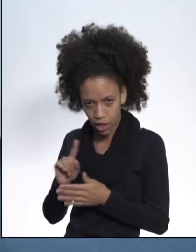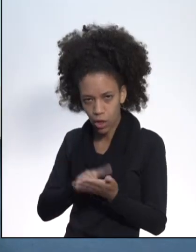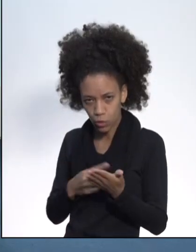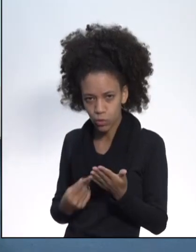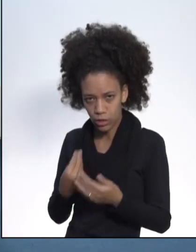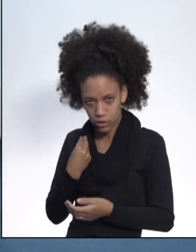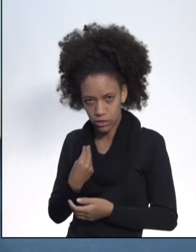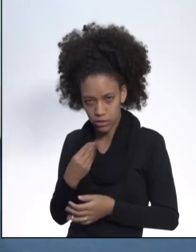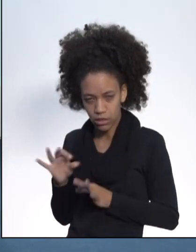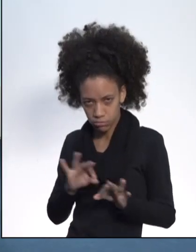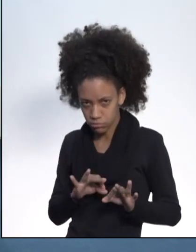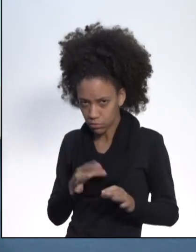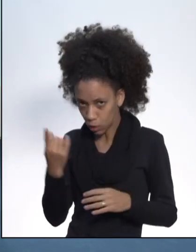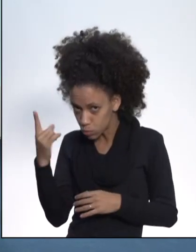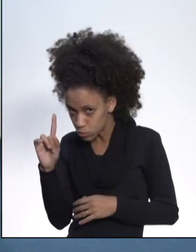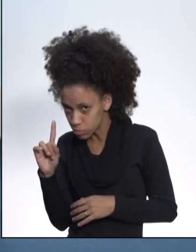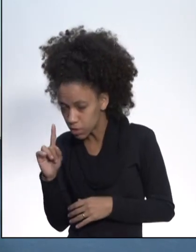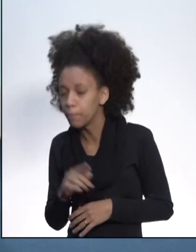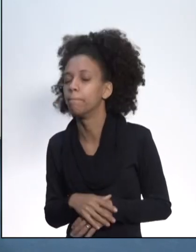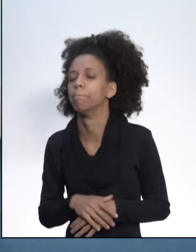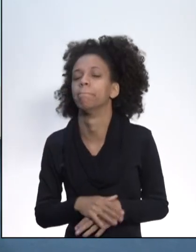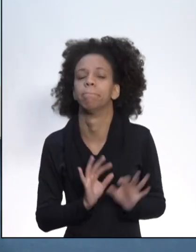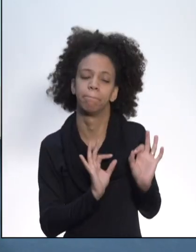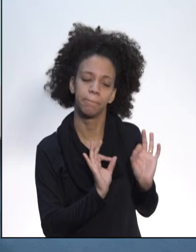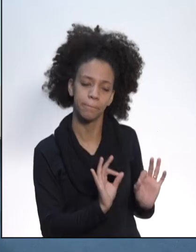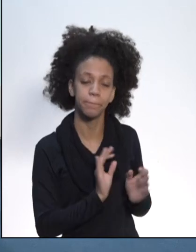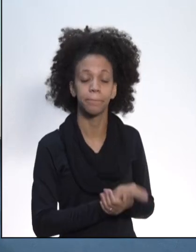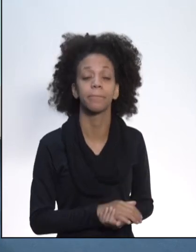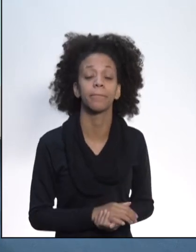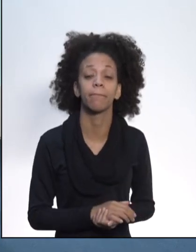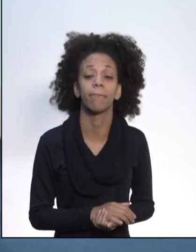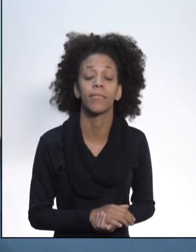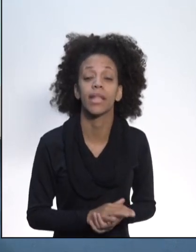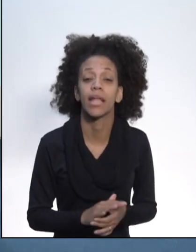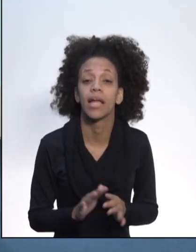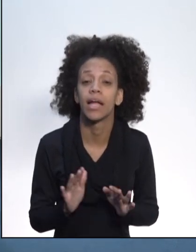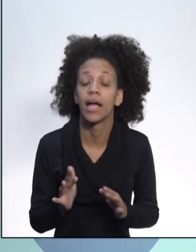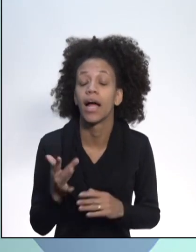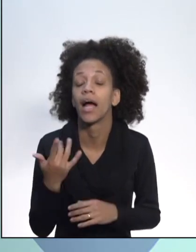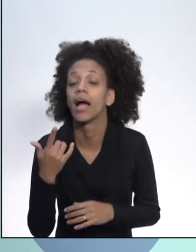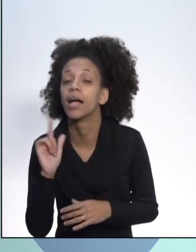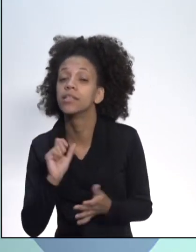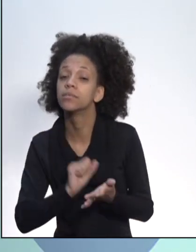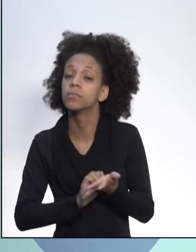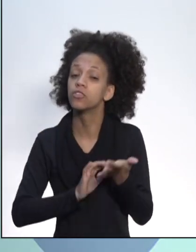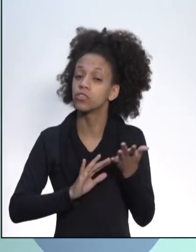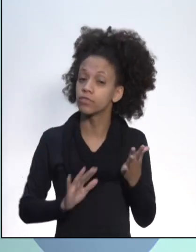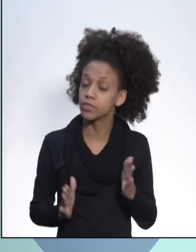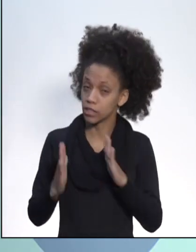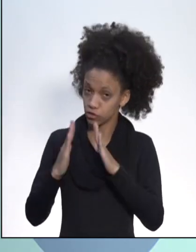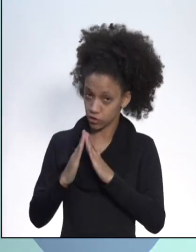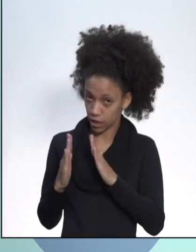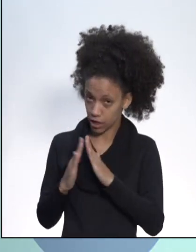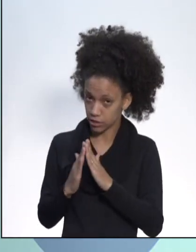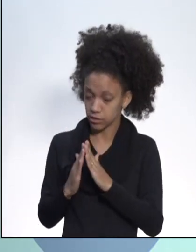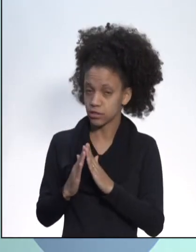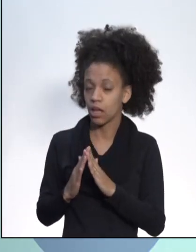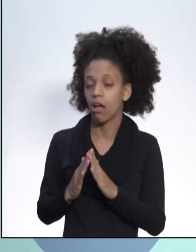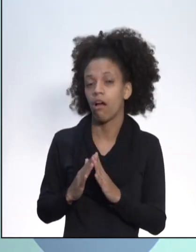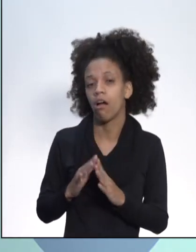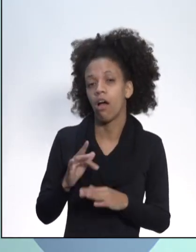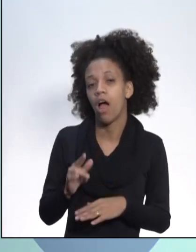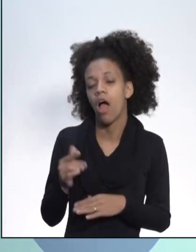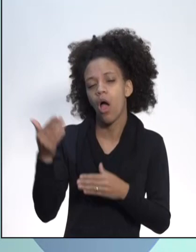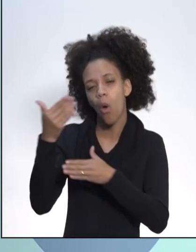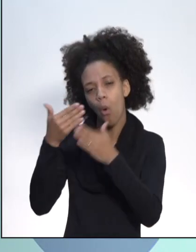aluno anterior. Isso, tá certo. Antes de passar para a atividade de casa, eu vou passar para